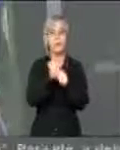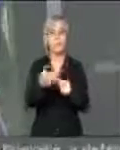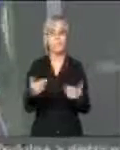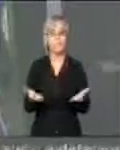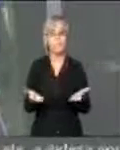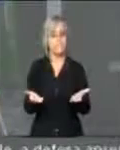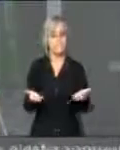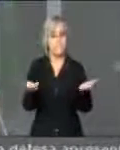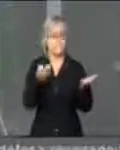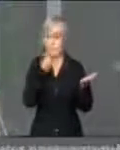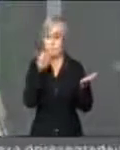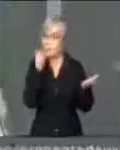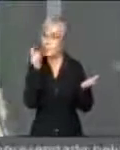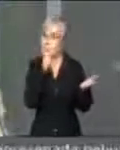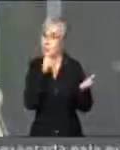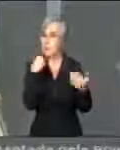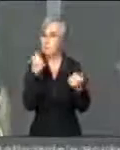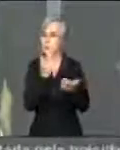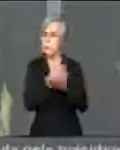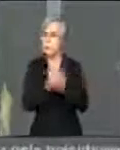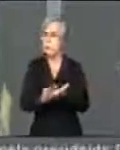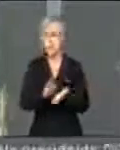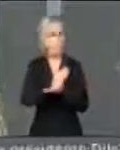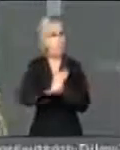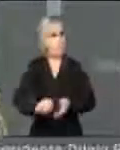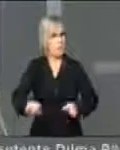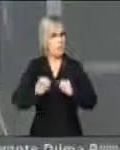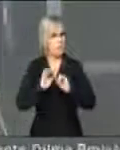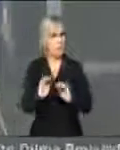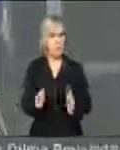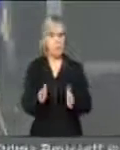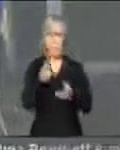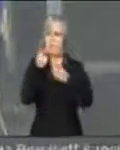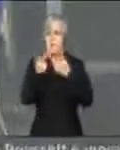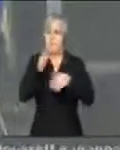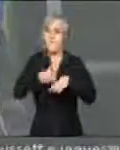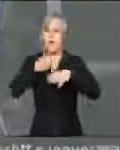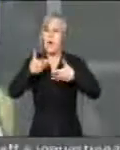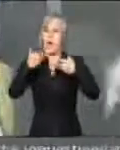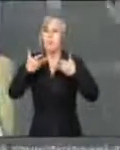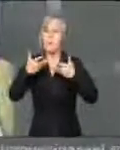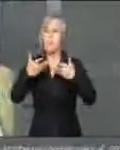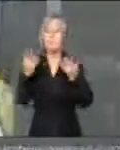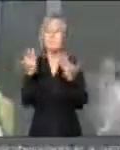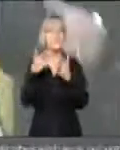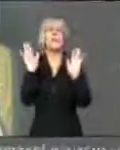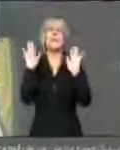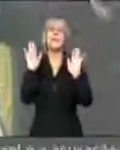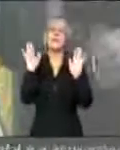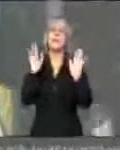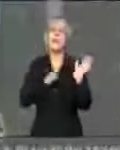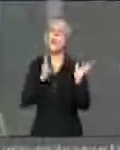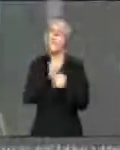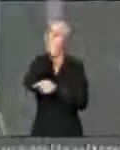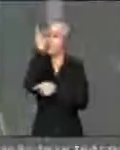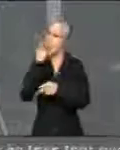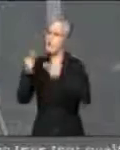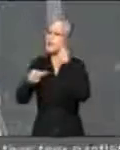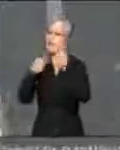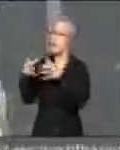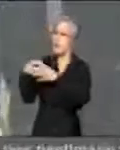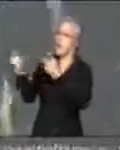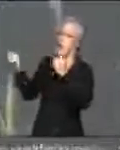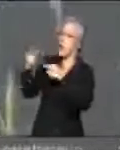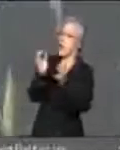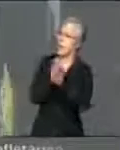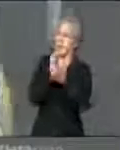eu acredito que já deveria ter passado, e ficarmos os argumentos, nem levantar a voz. Tem muita gente que vem para cá ou para o lado de lá, seja da